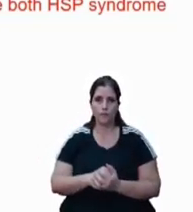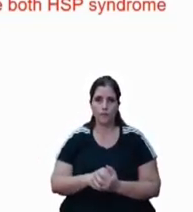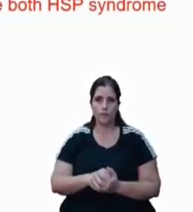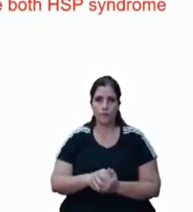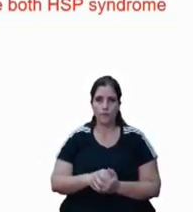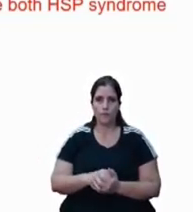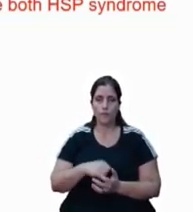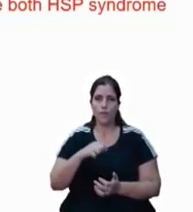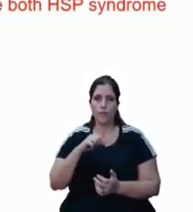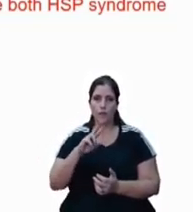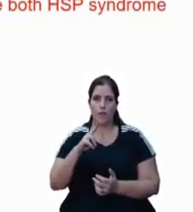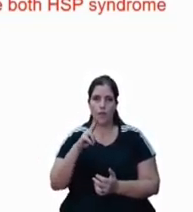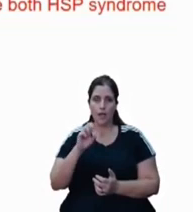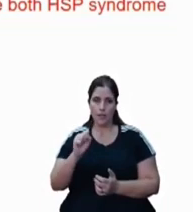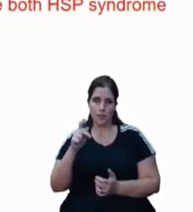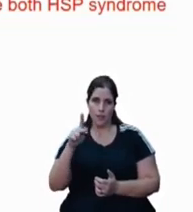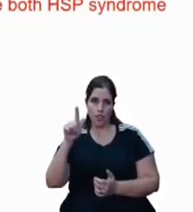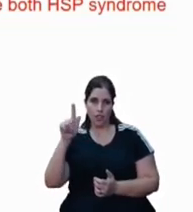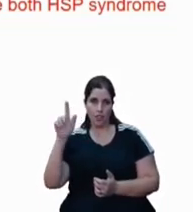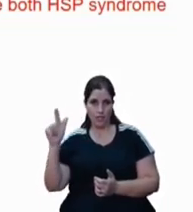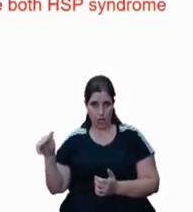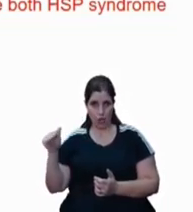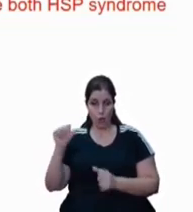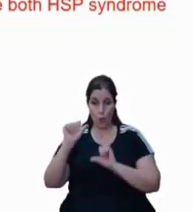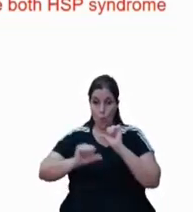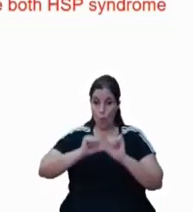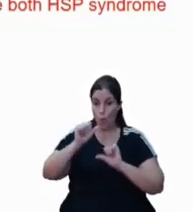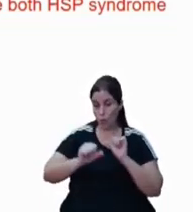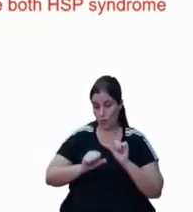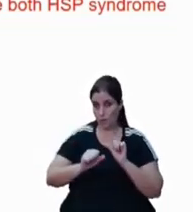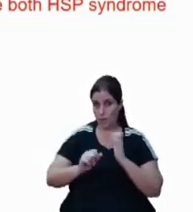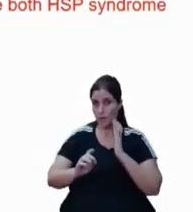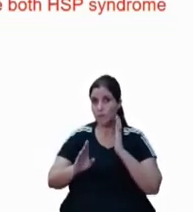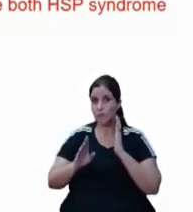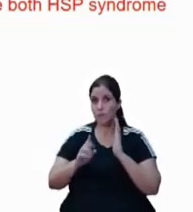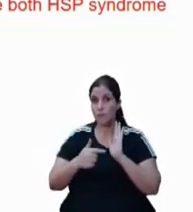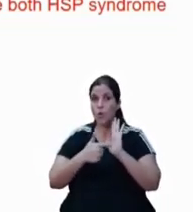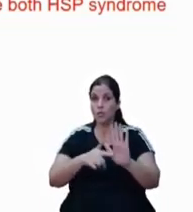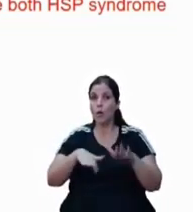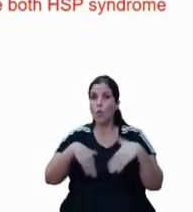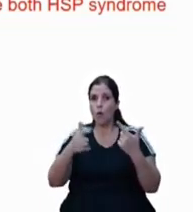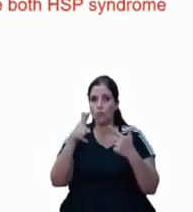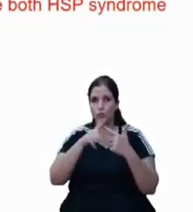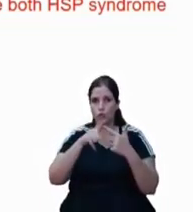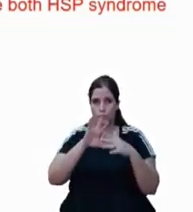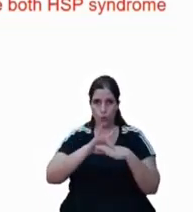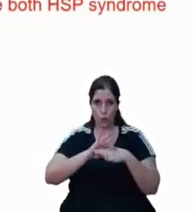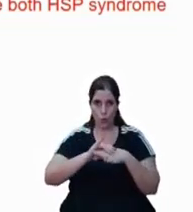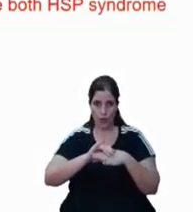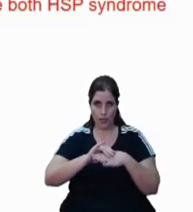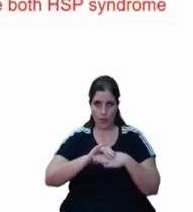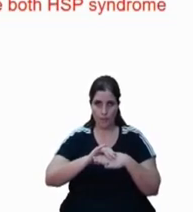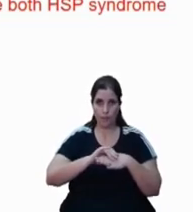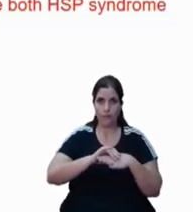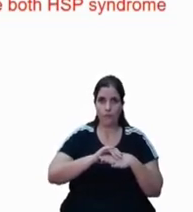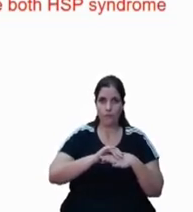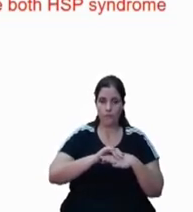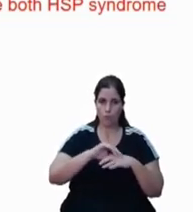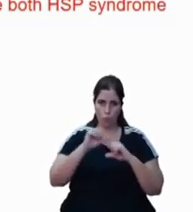SPG7. Isso muda o diagnóstico de síndrome PLS para síndrome